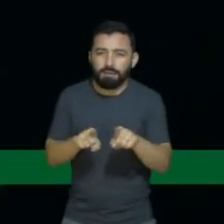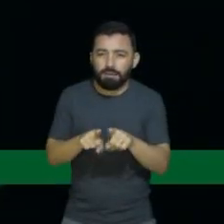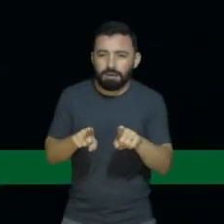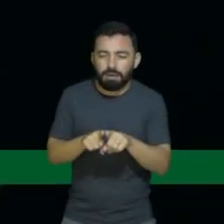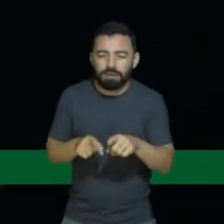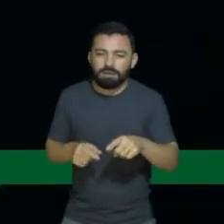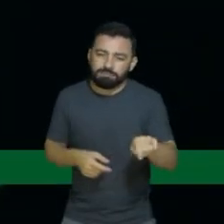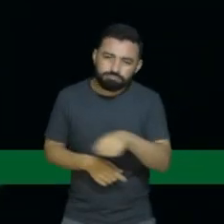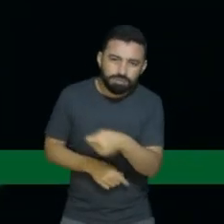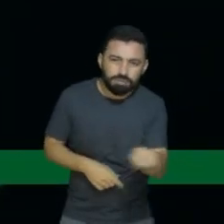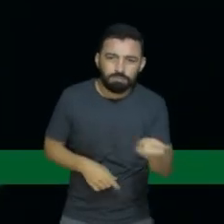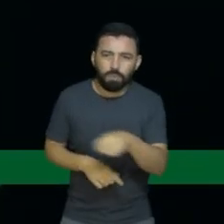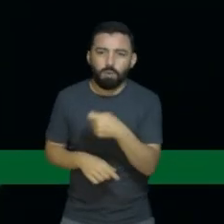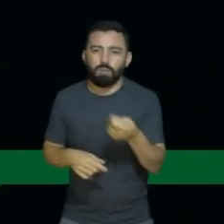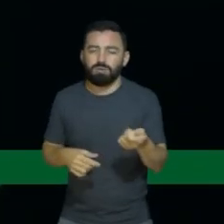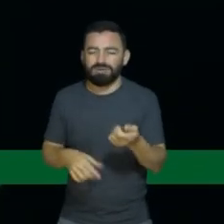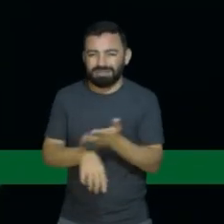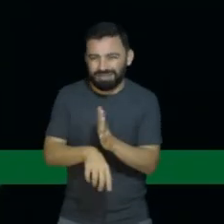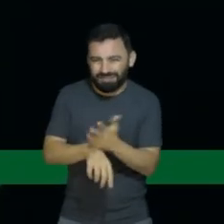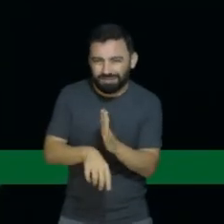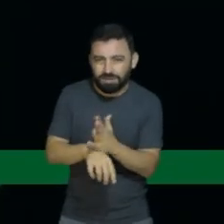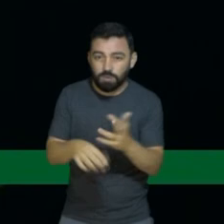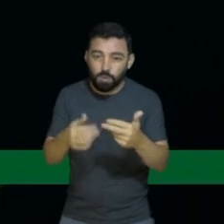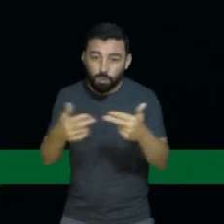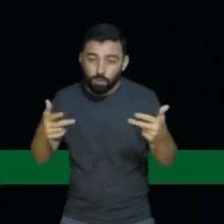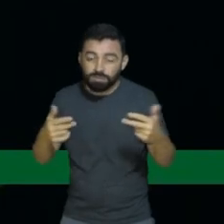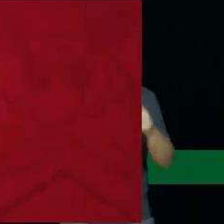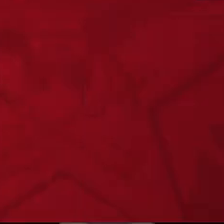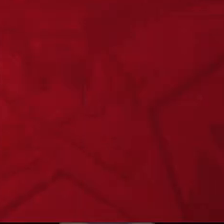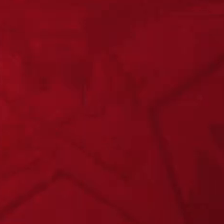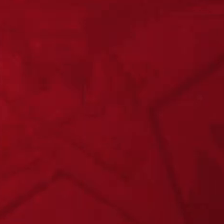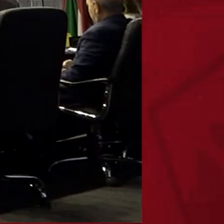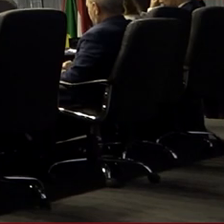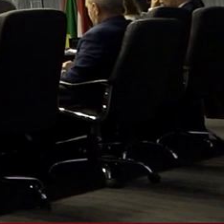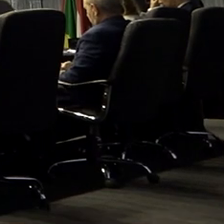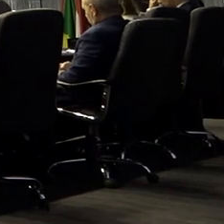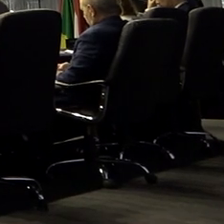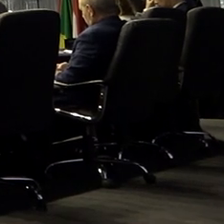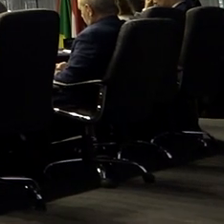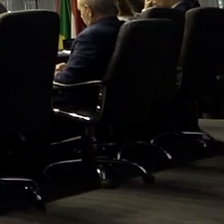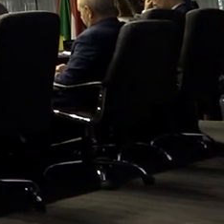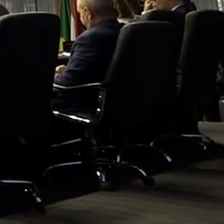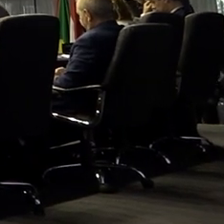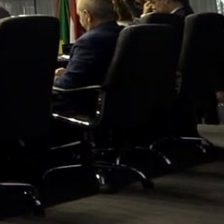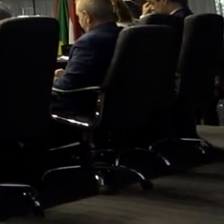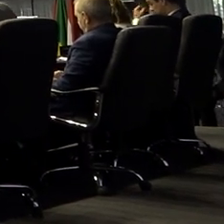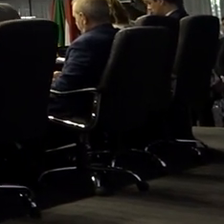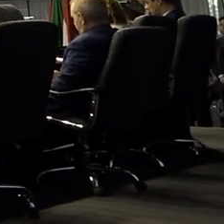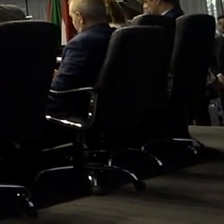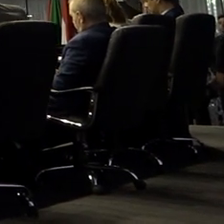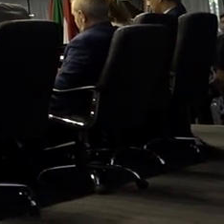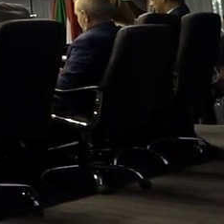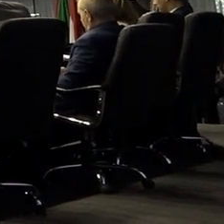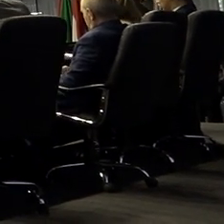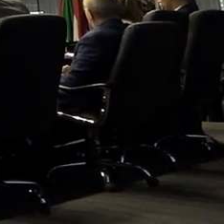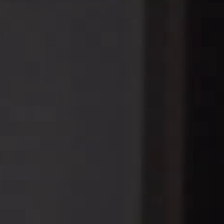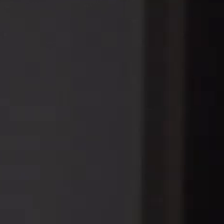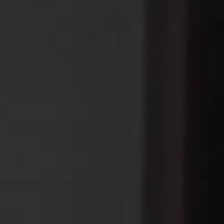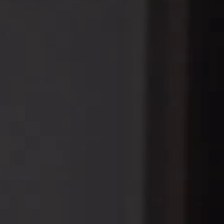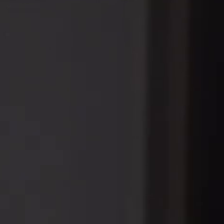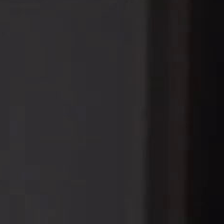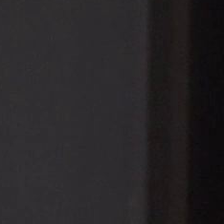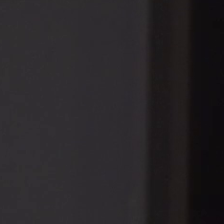outras atividades físicas que trazem inúmeros benefícios. A fundadora do Instituto Viva para